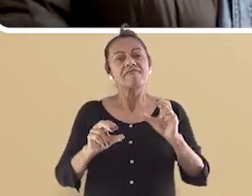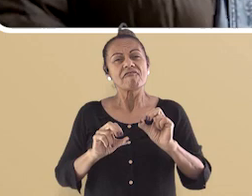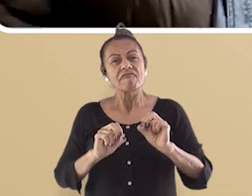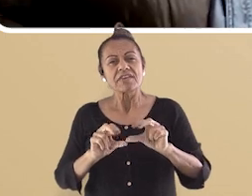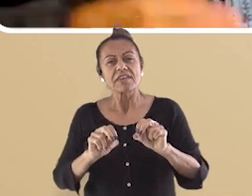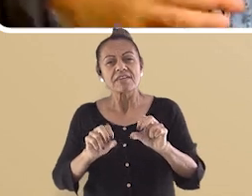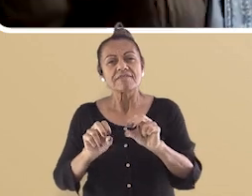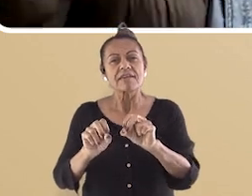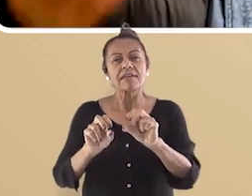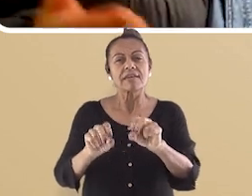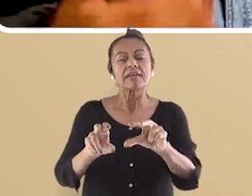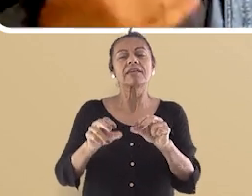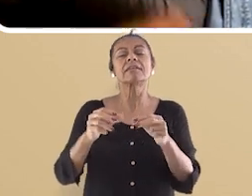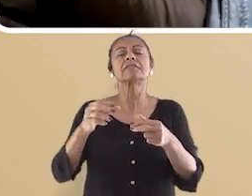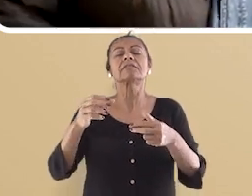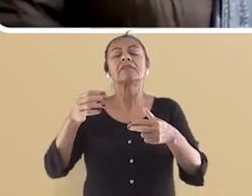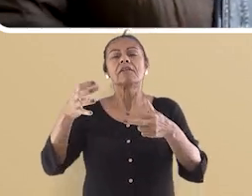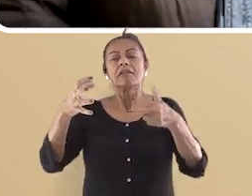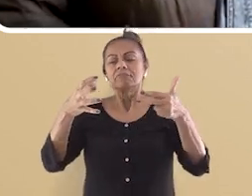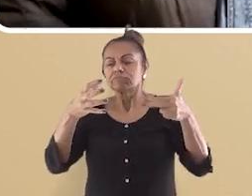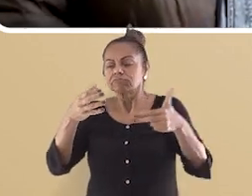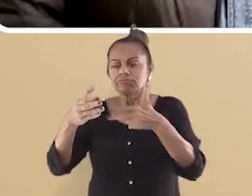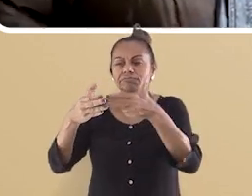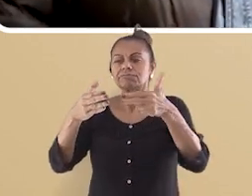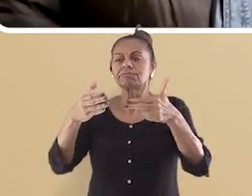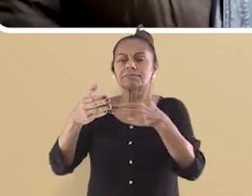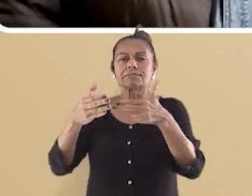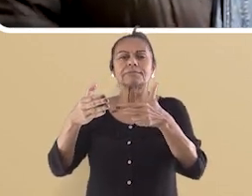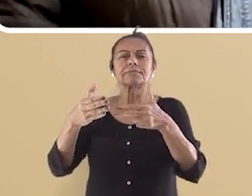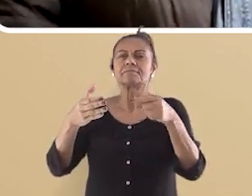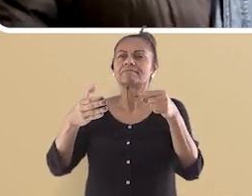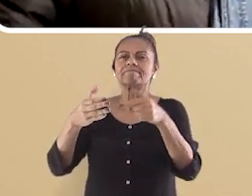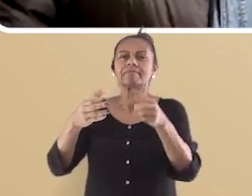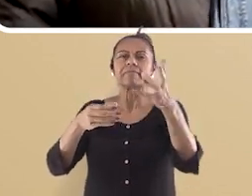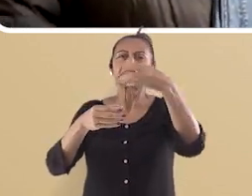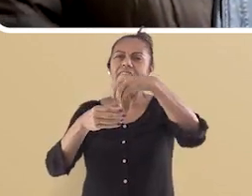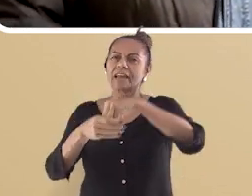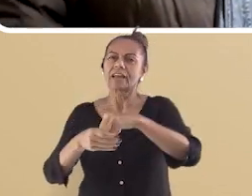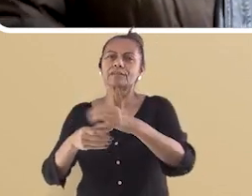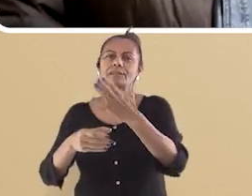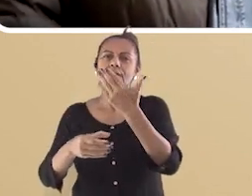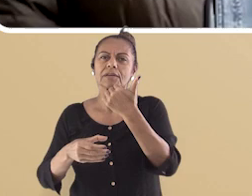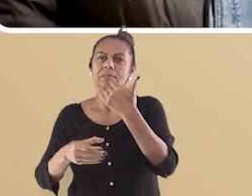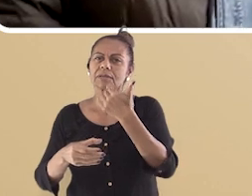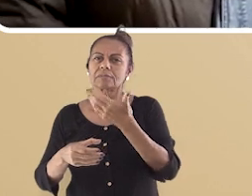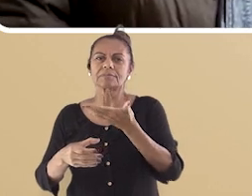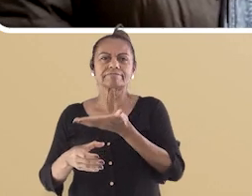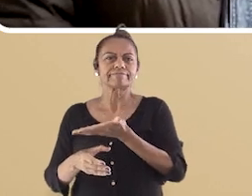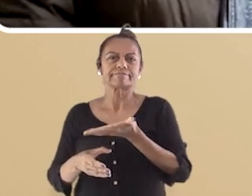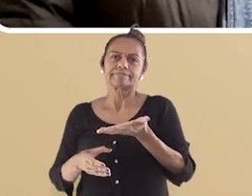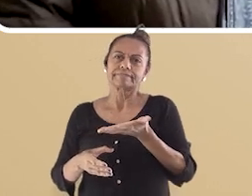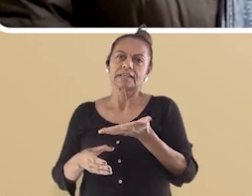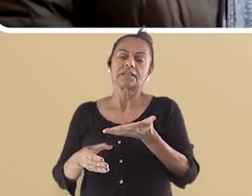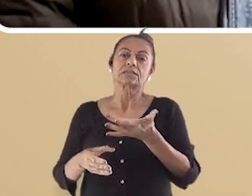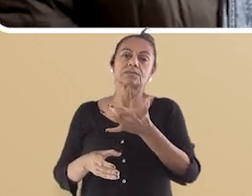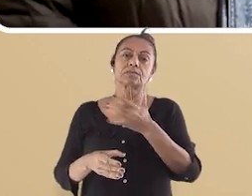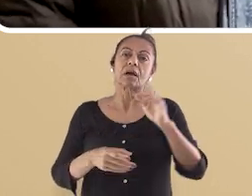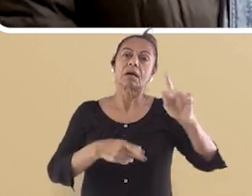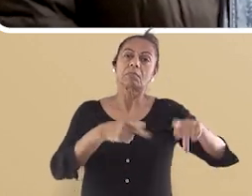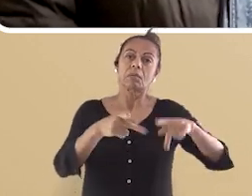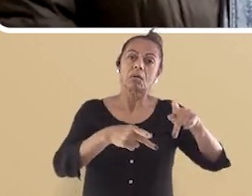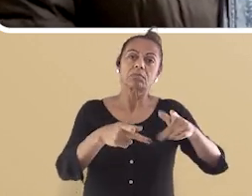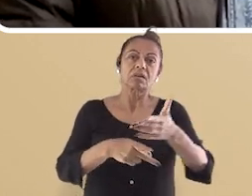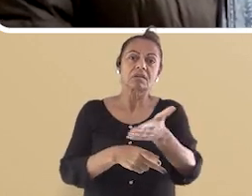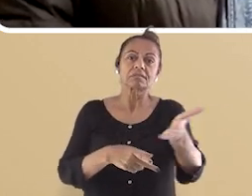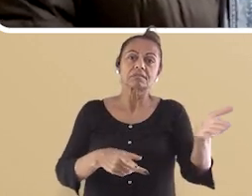maiores de herbicidas com os problemas que isso pode trazer para a saúde da população. Uma outra implicação é